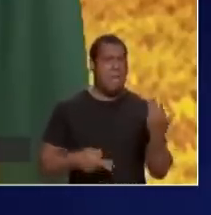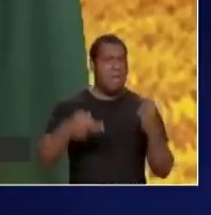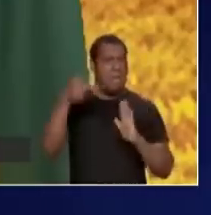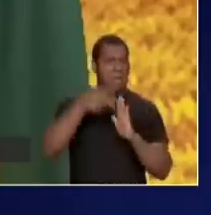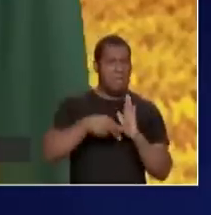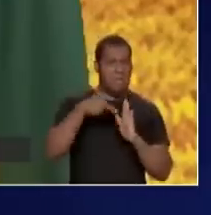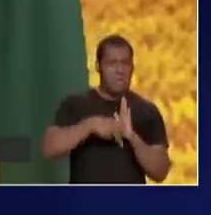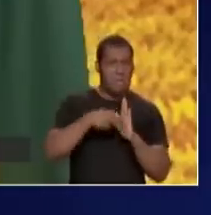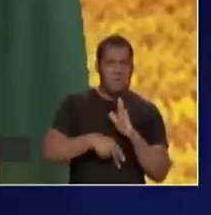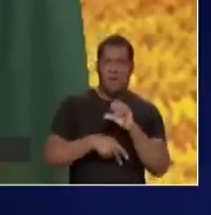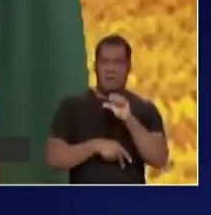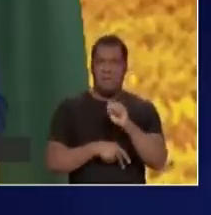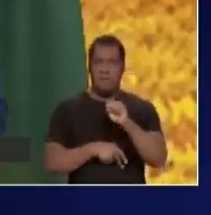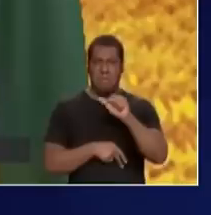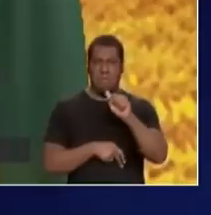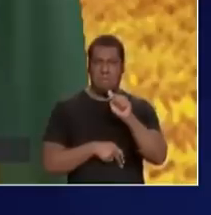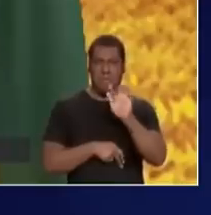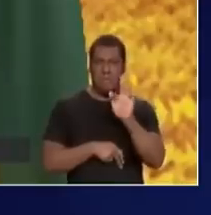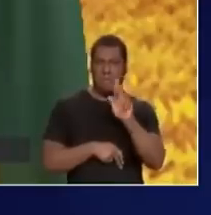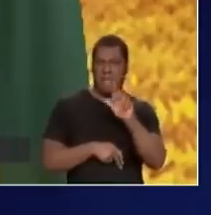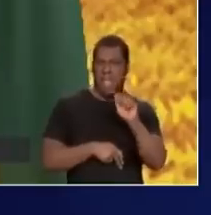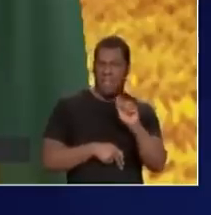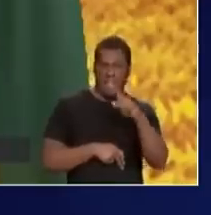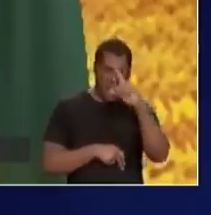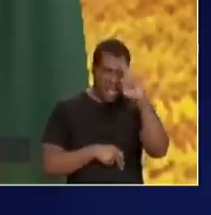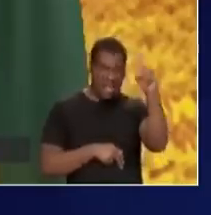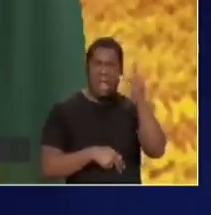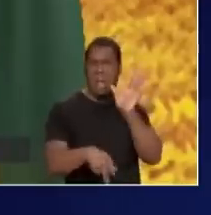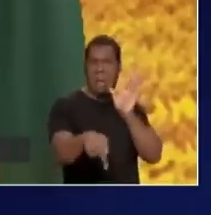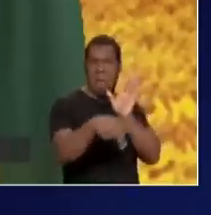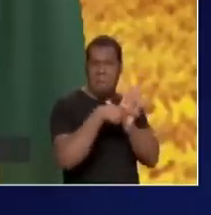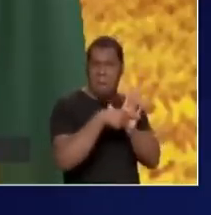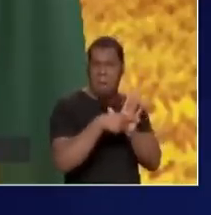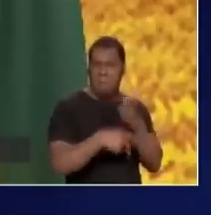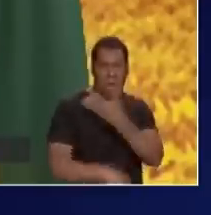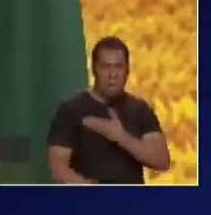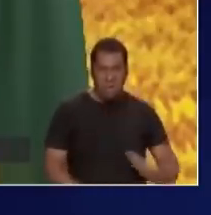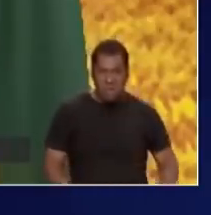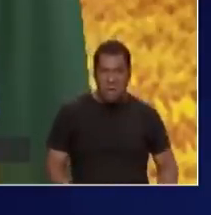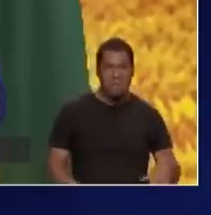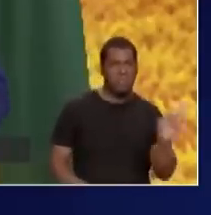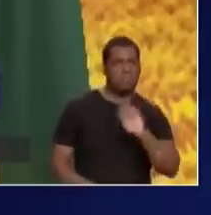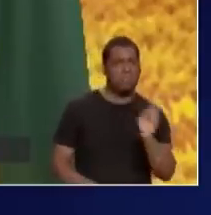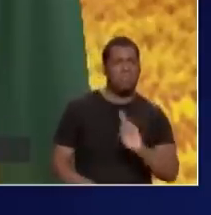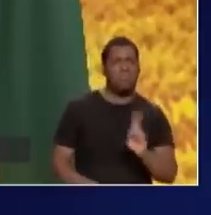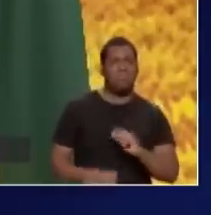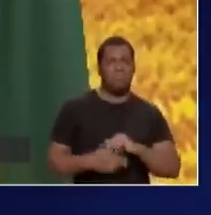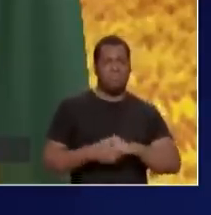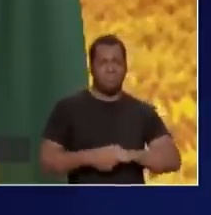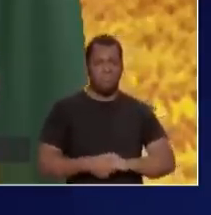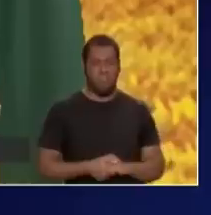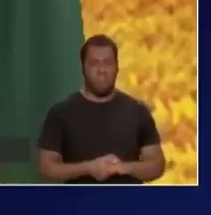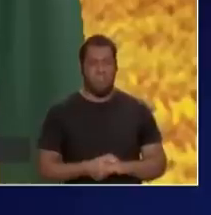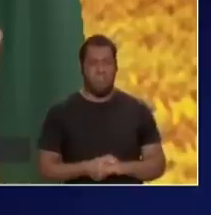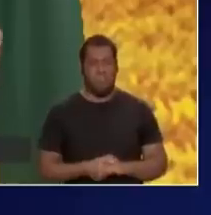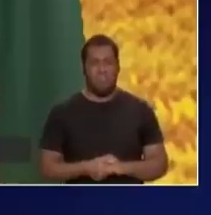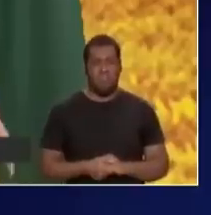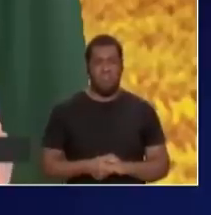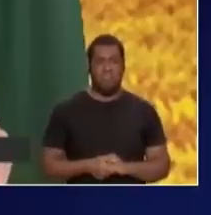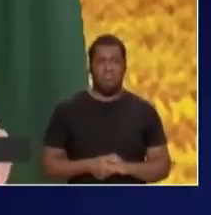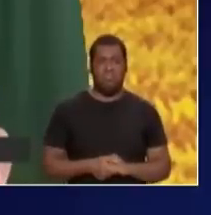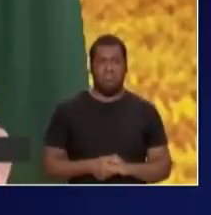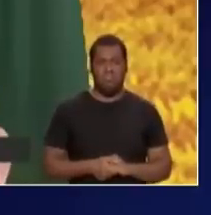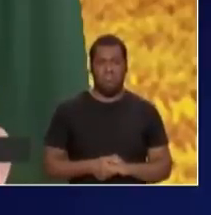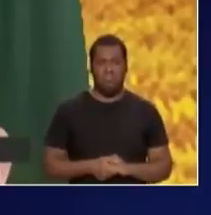plano aqueles que pensa que o governo vai fazer menos porque tem problemas